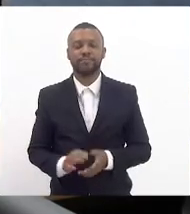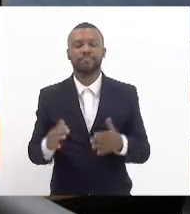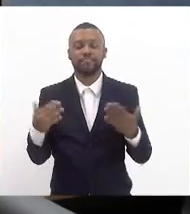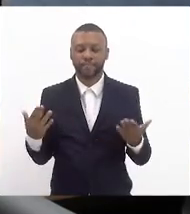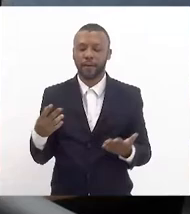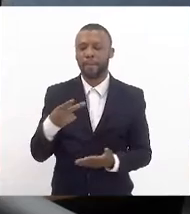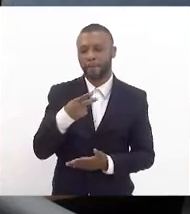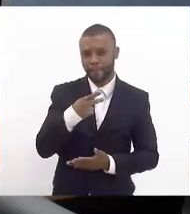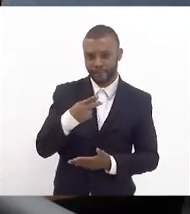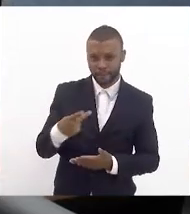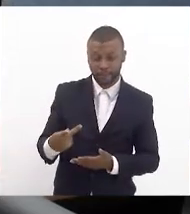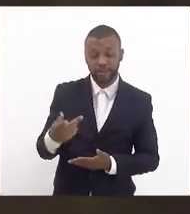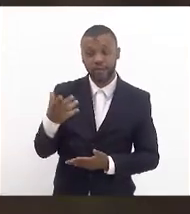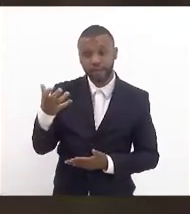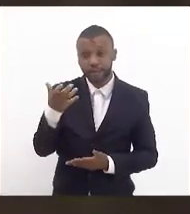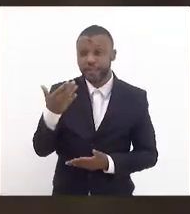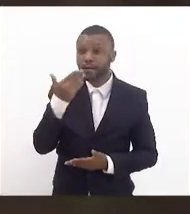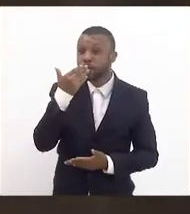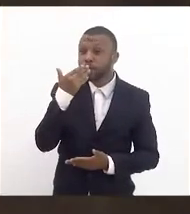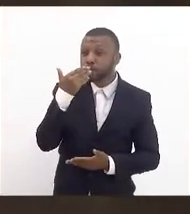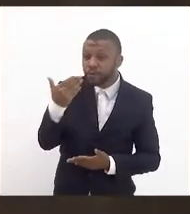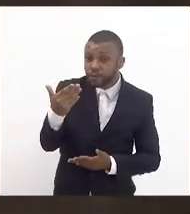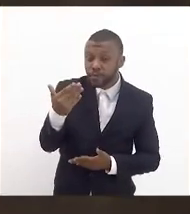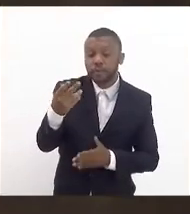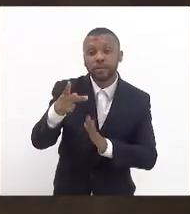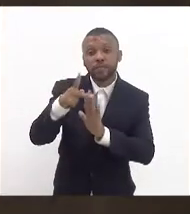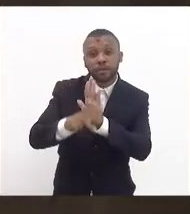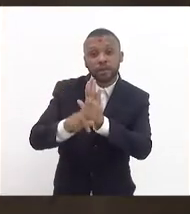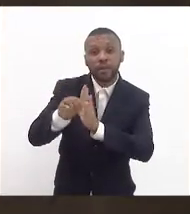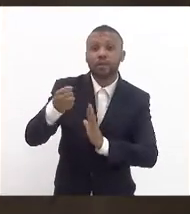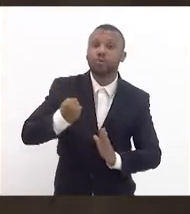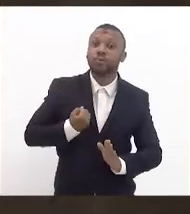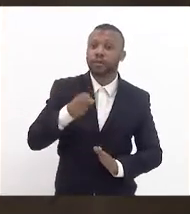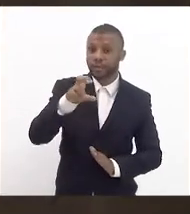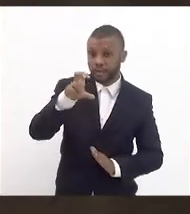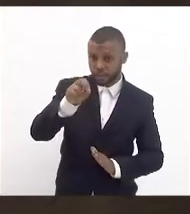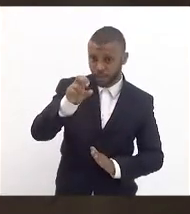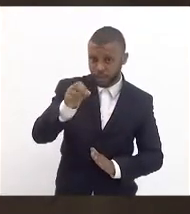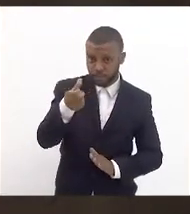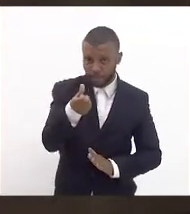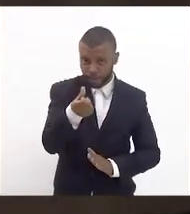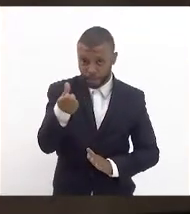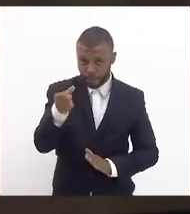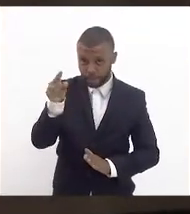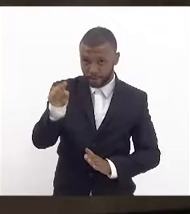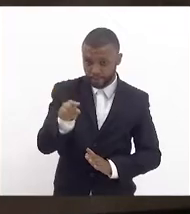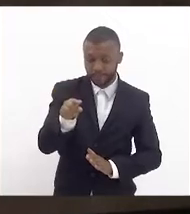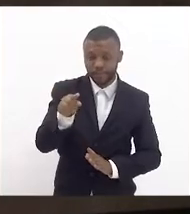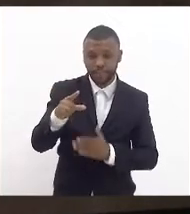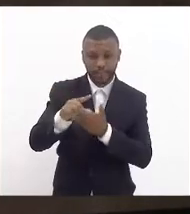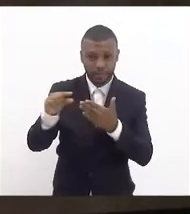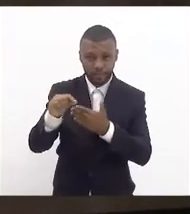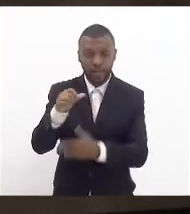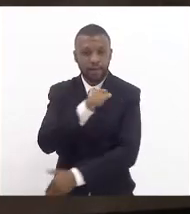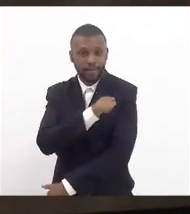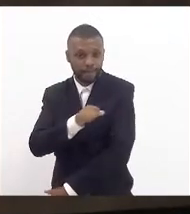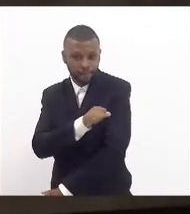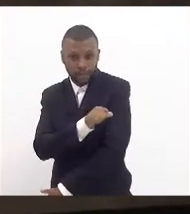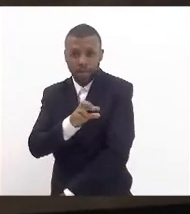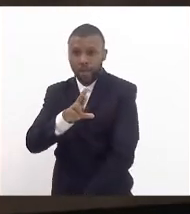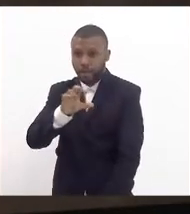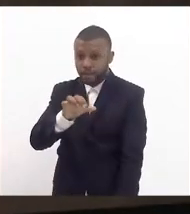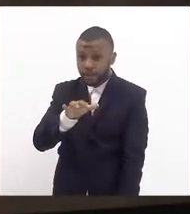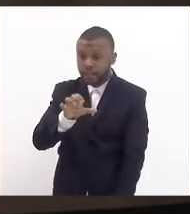Presidente, eu só queria fazer um pedido desse projeto de lei 5066 da deputada enfermeira Rejane, aonde as